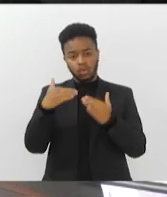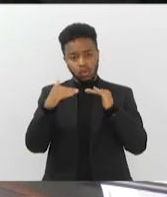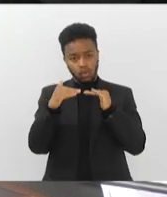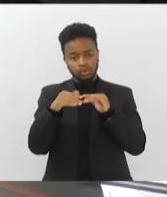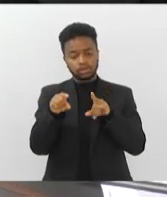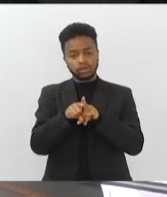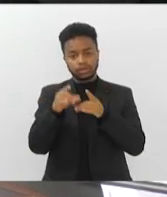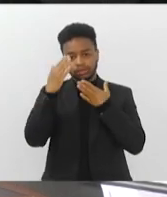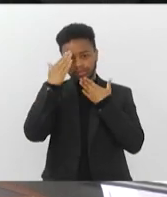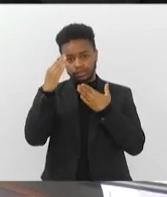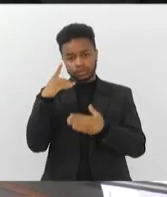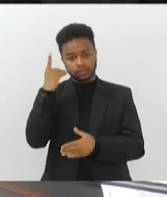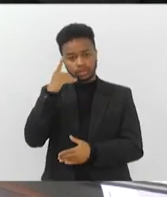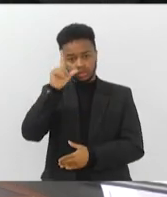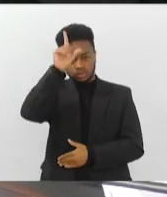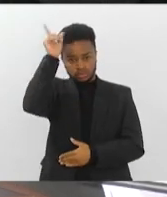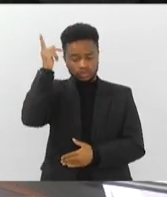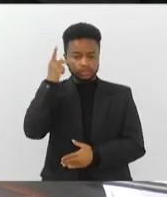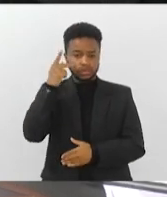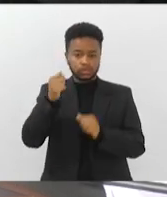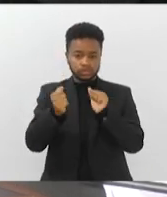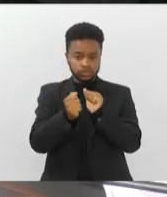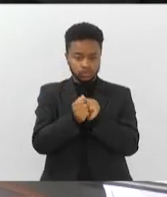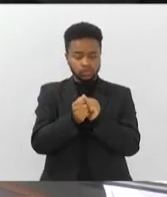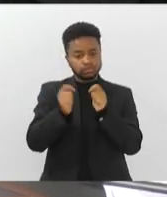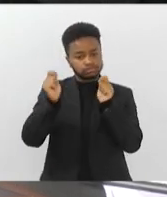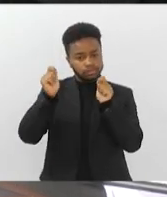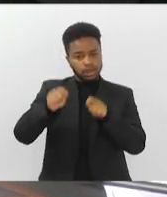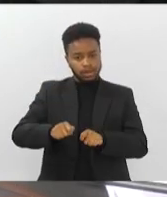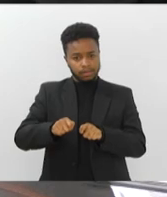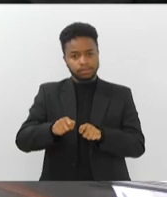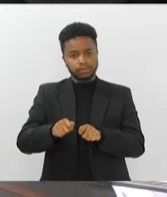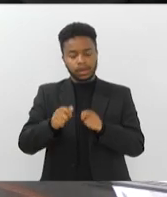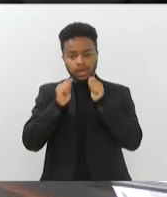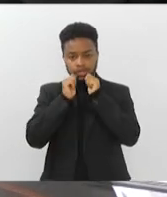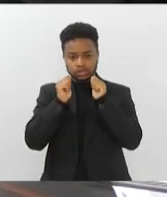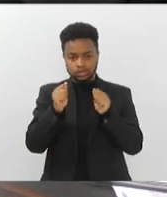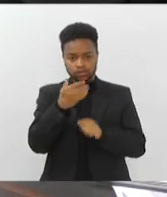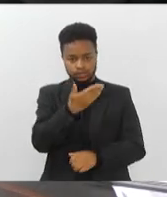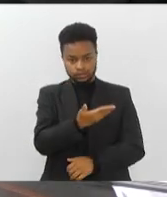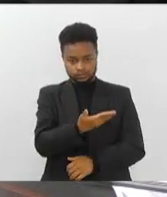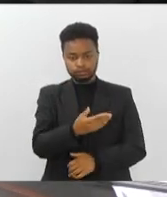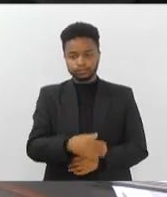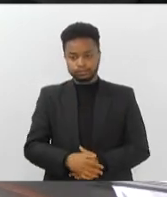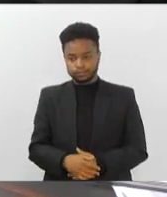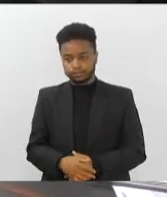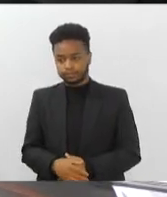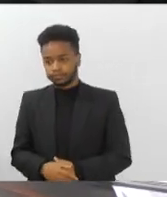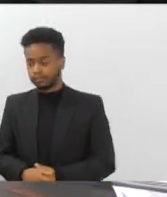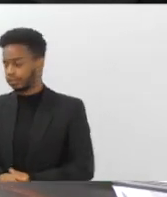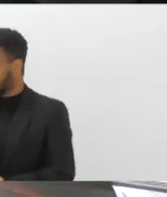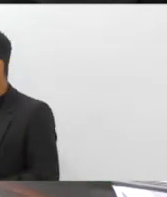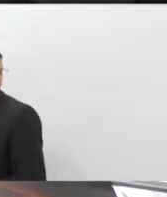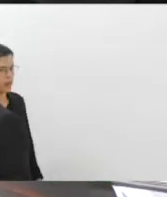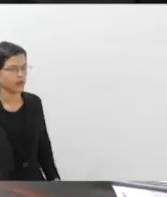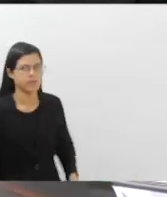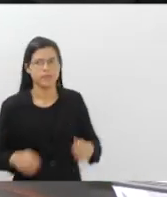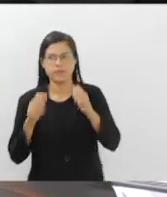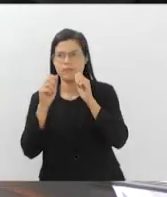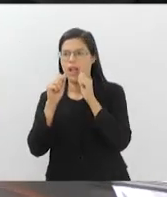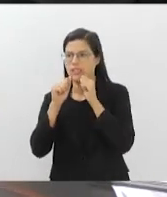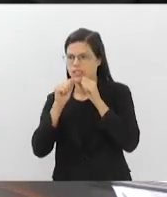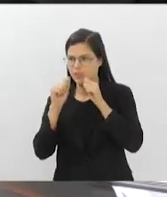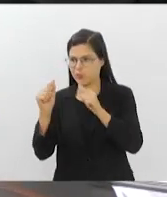que o deputado Luiz Paulo, junto com a sua competente assessora bem verdinha que está ao seu lado... Ainda